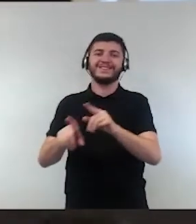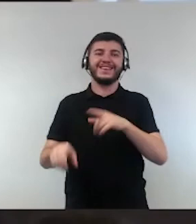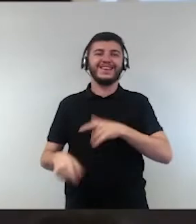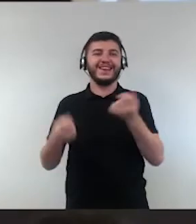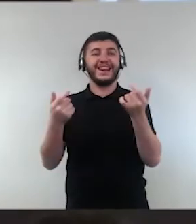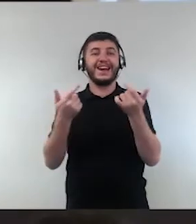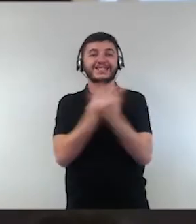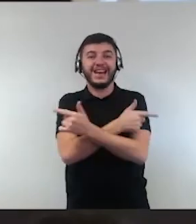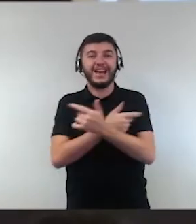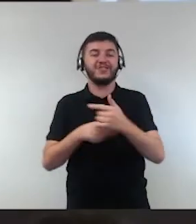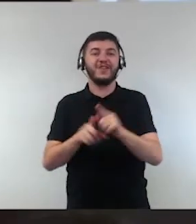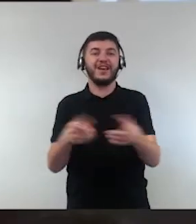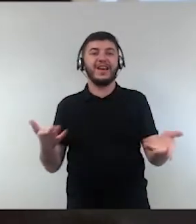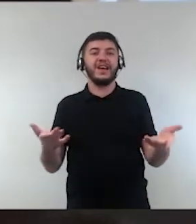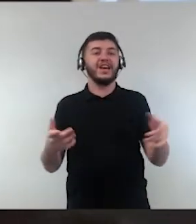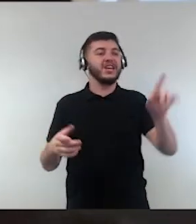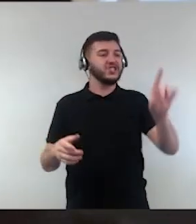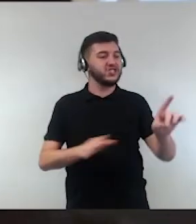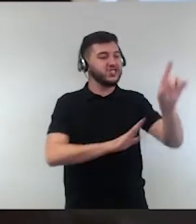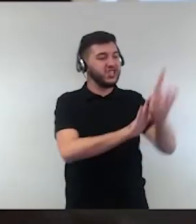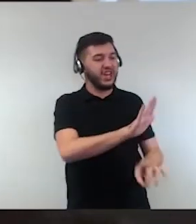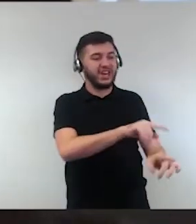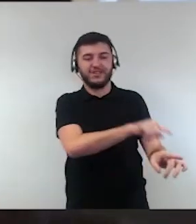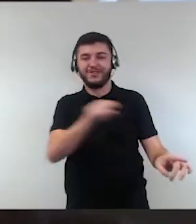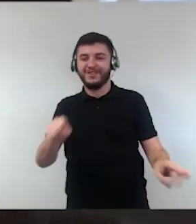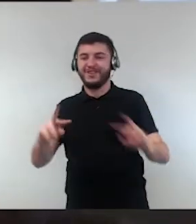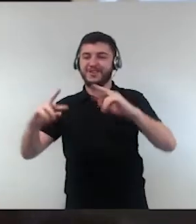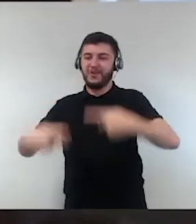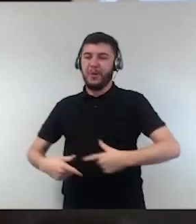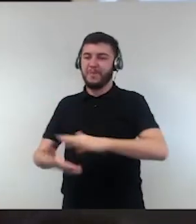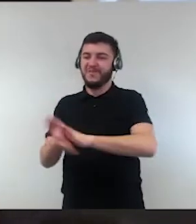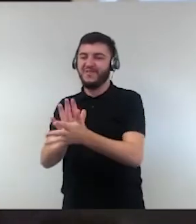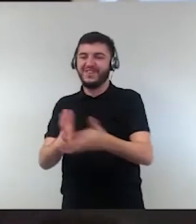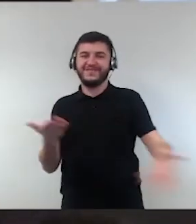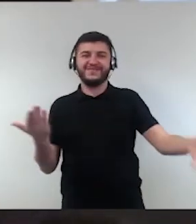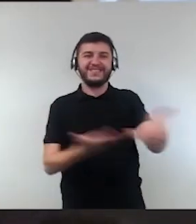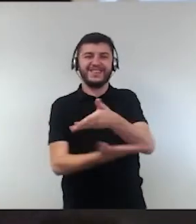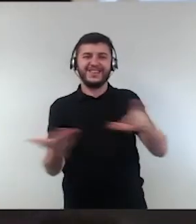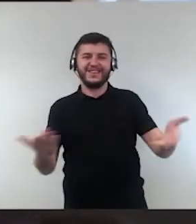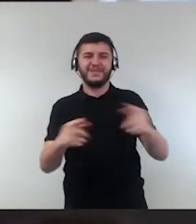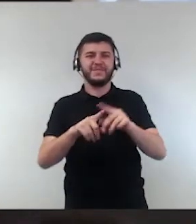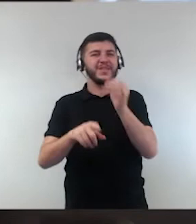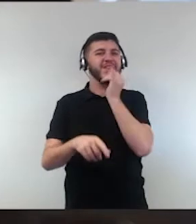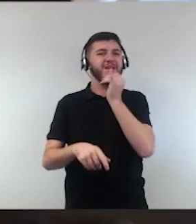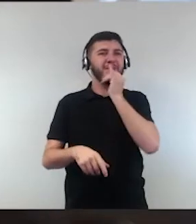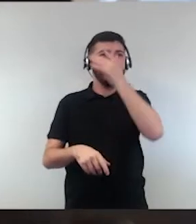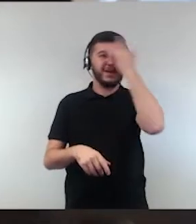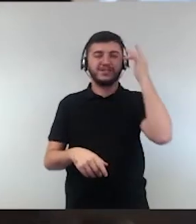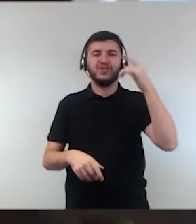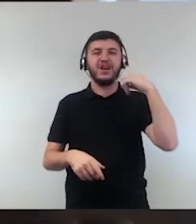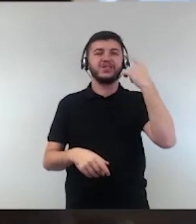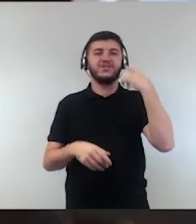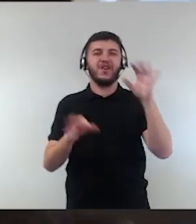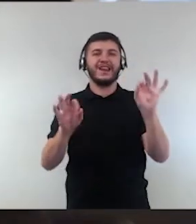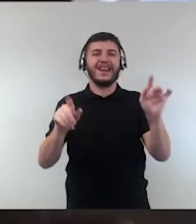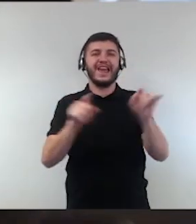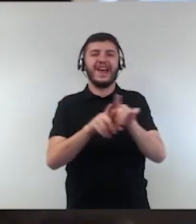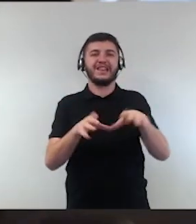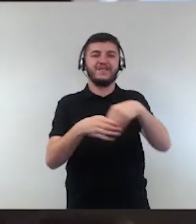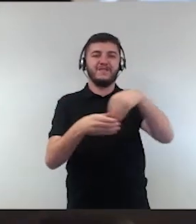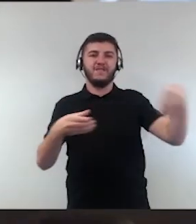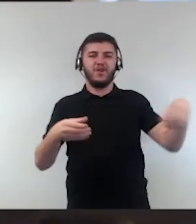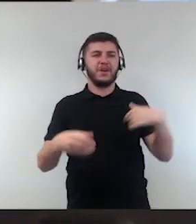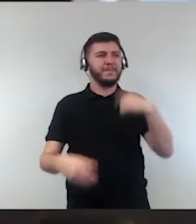direito, porque quem está fora do mundo jurídico acaba tendo a impressão de que quem é do direito lê